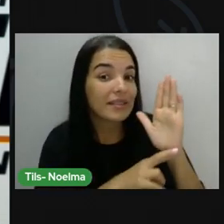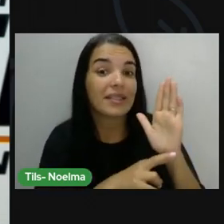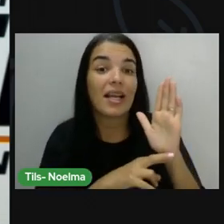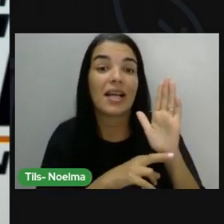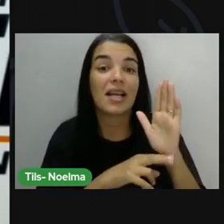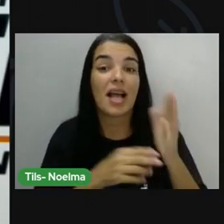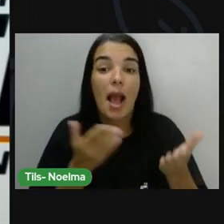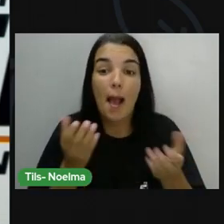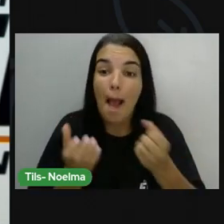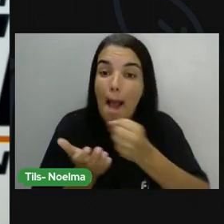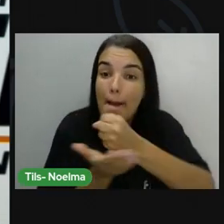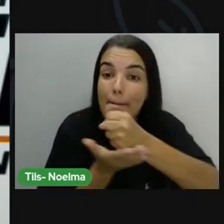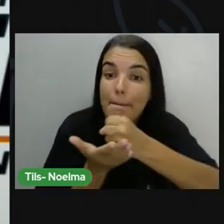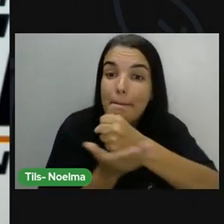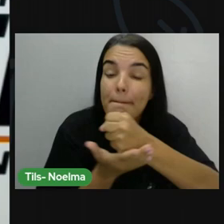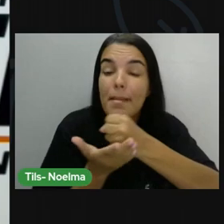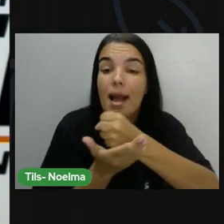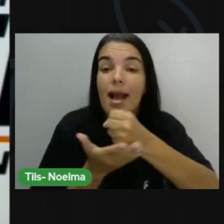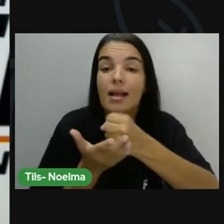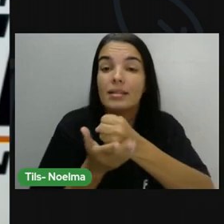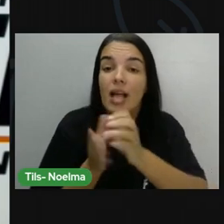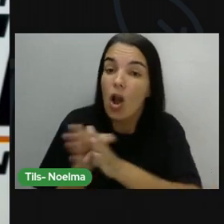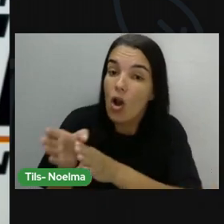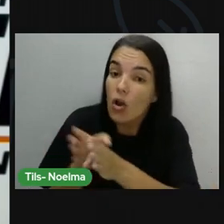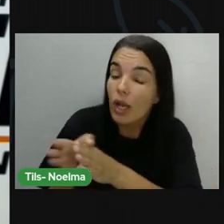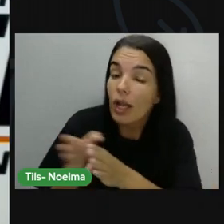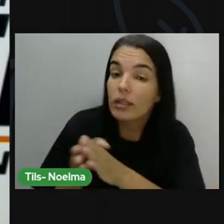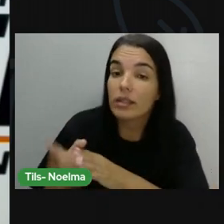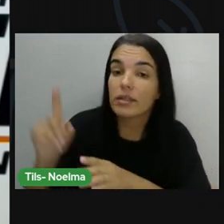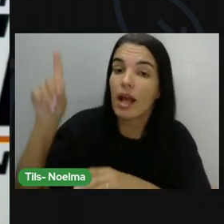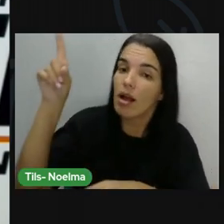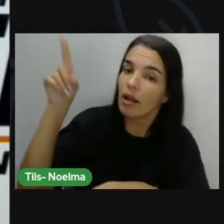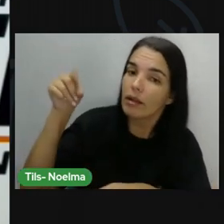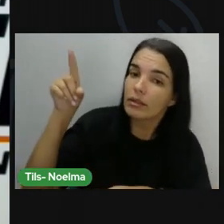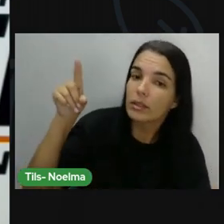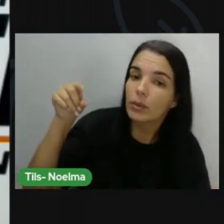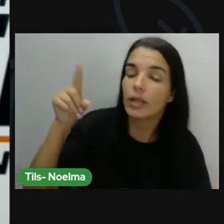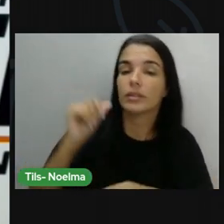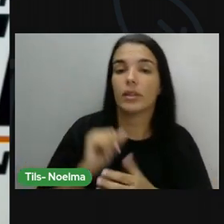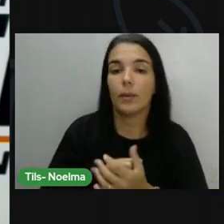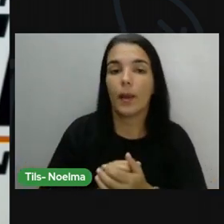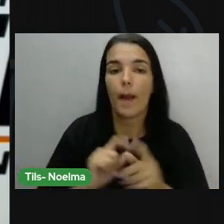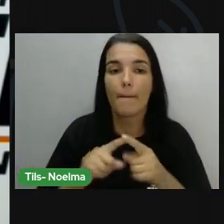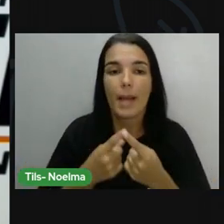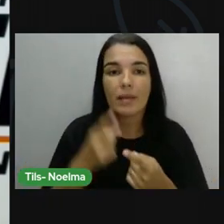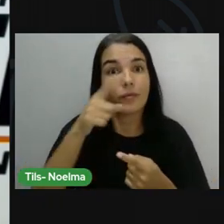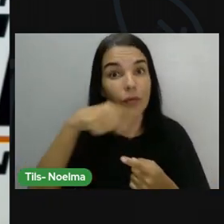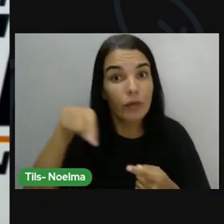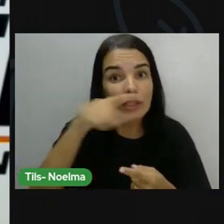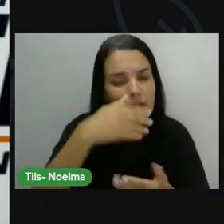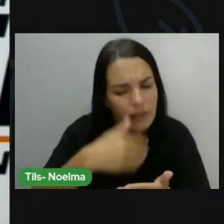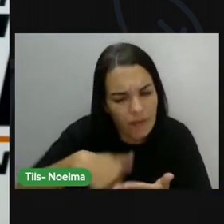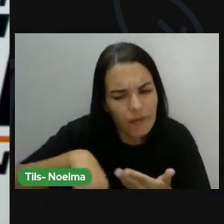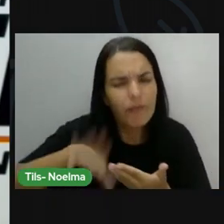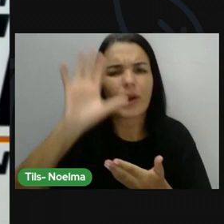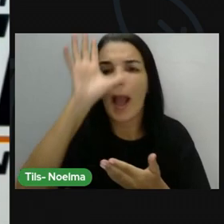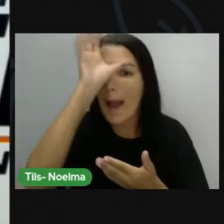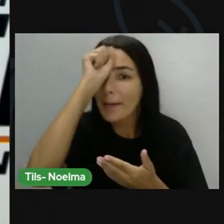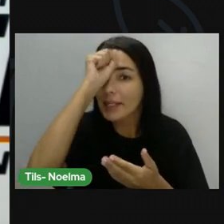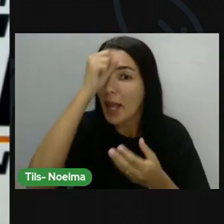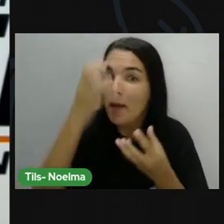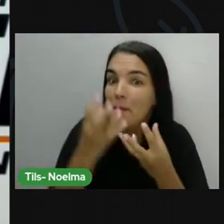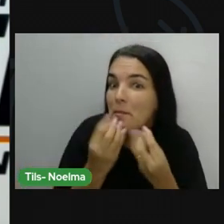que servem para a gente, né? A gente se orientar quanto à acentuação gráfica. Só que vocês vão aprender ainda muito, muito, muito